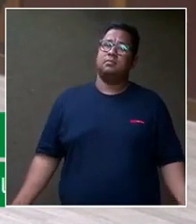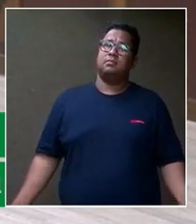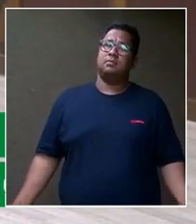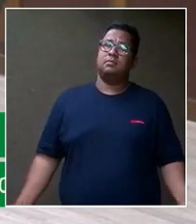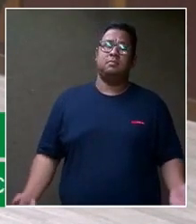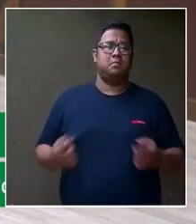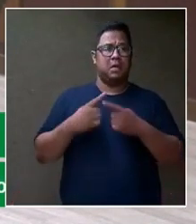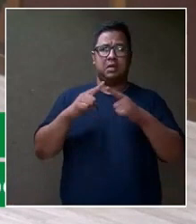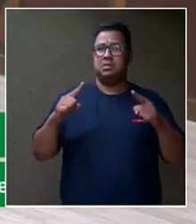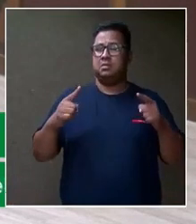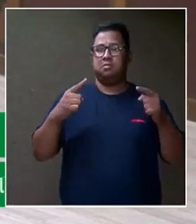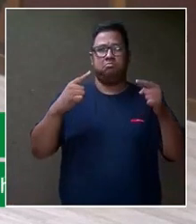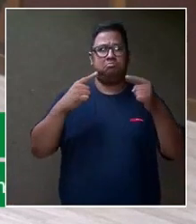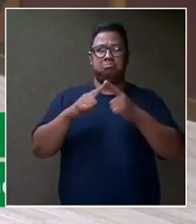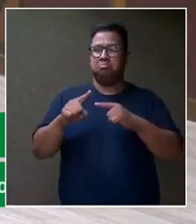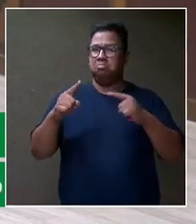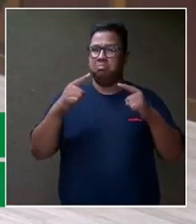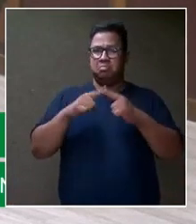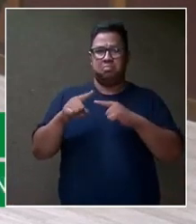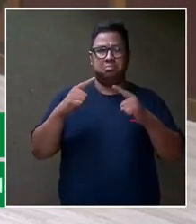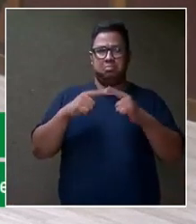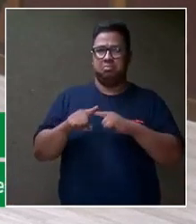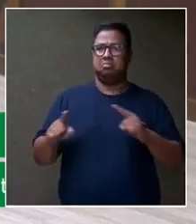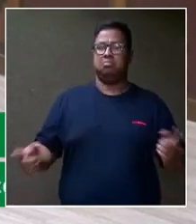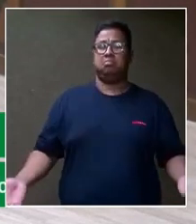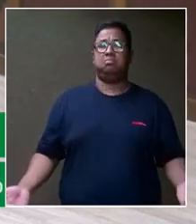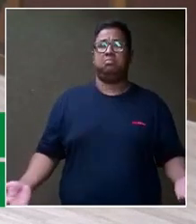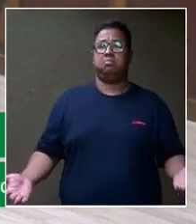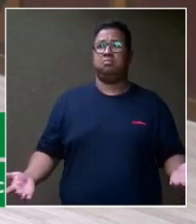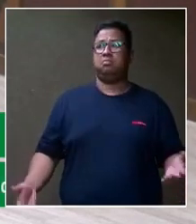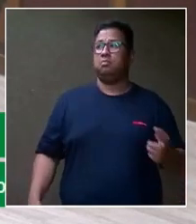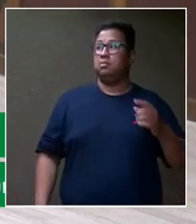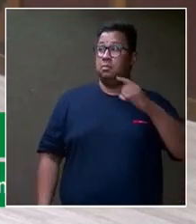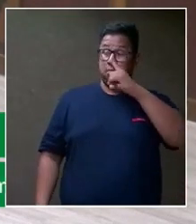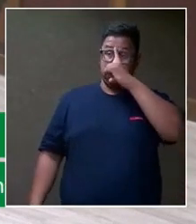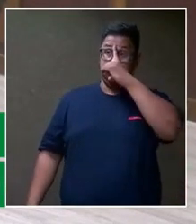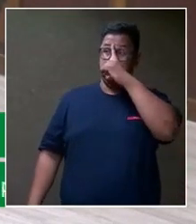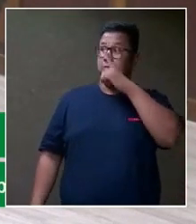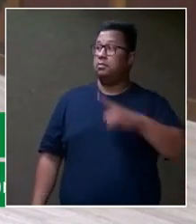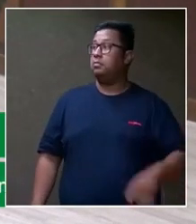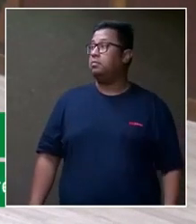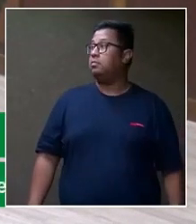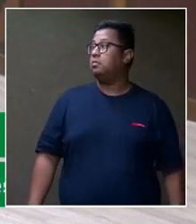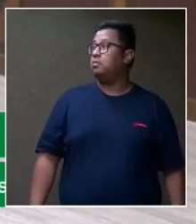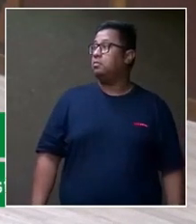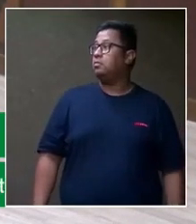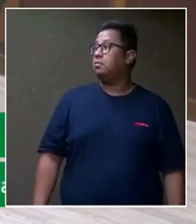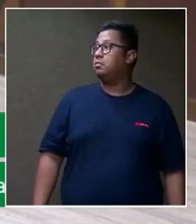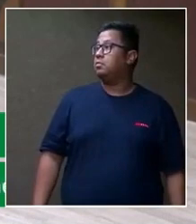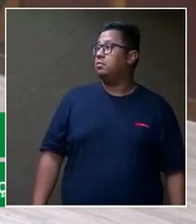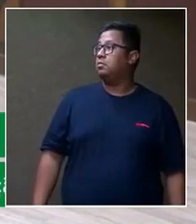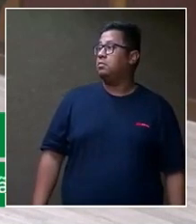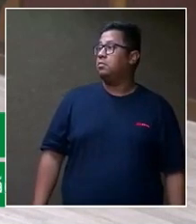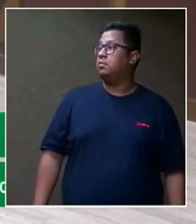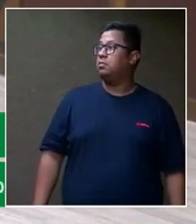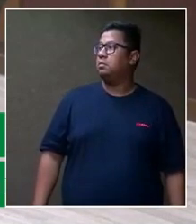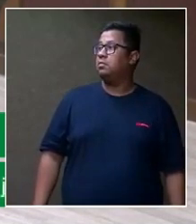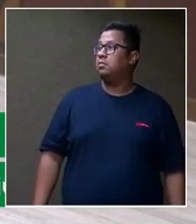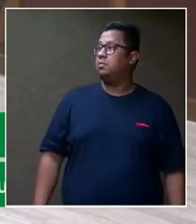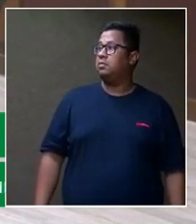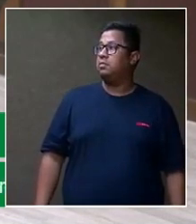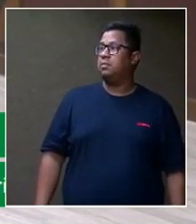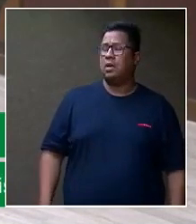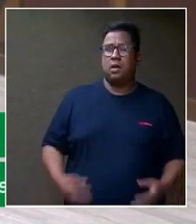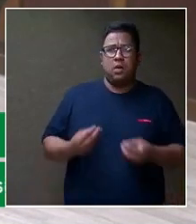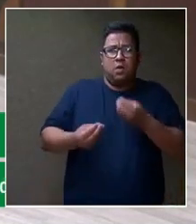mas eu indefiro a pergunta, doutor, não, pela impertinência. Excelência, a tese da defesa... Impertinência, tá... excelência. A senhora vai derrubar toda a tese de